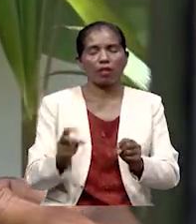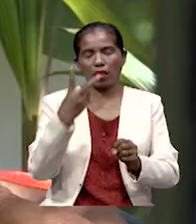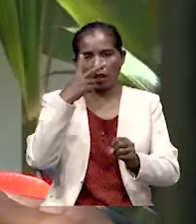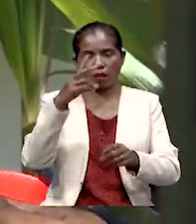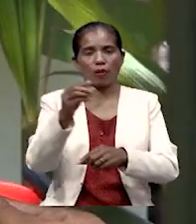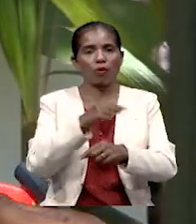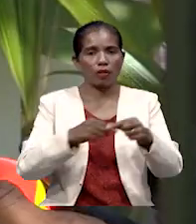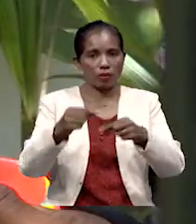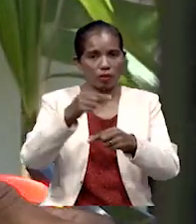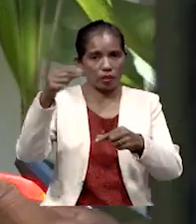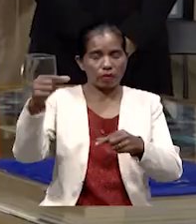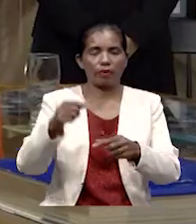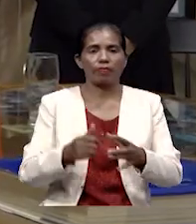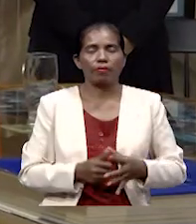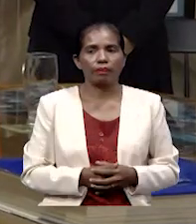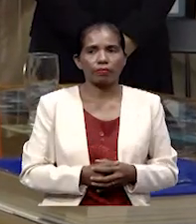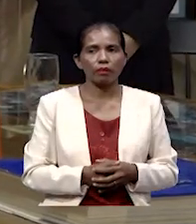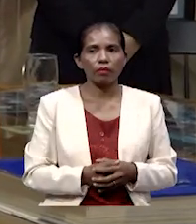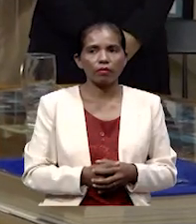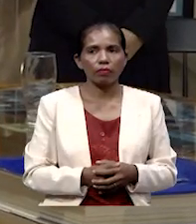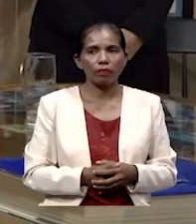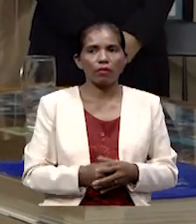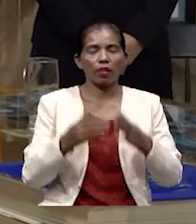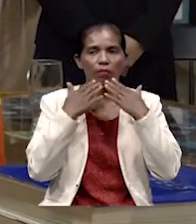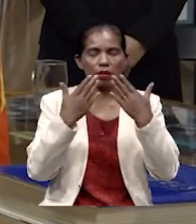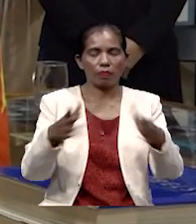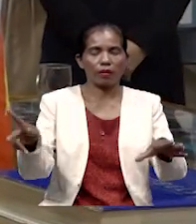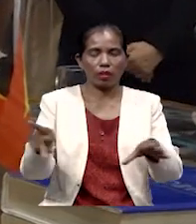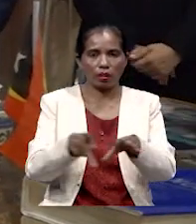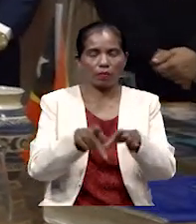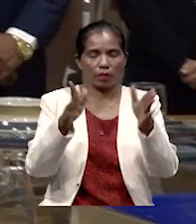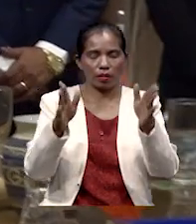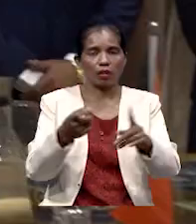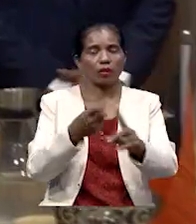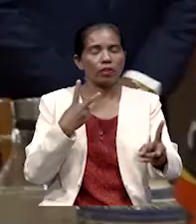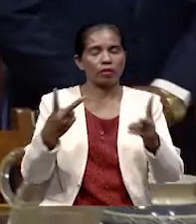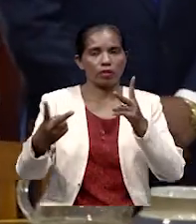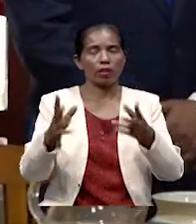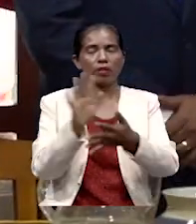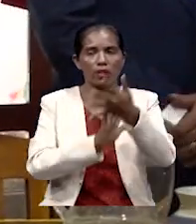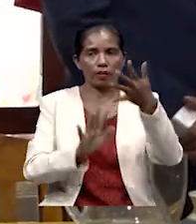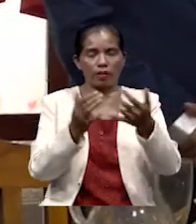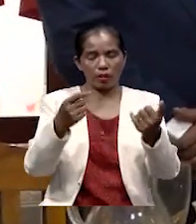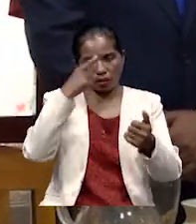a Southeast Asia, né? Horta mos agradece ba partisipasaun si delegasaun sira ia seremonia